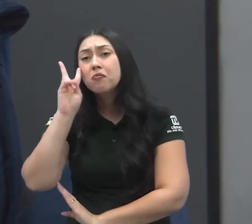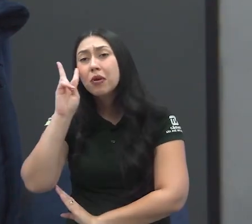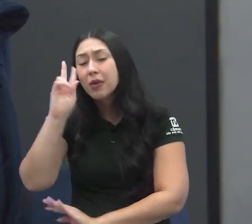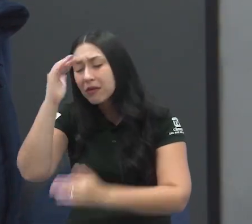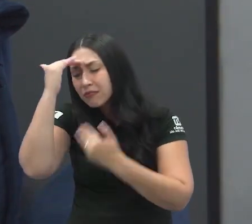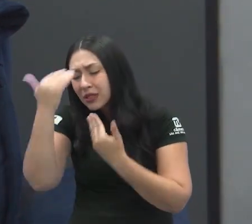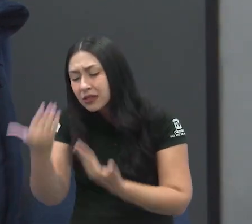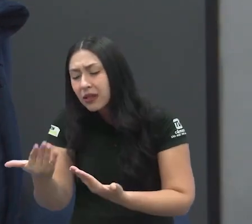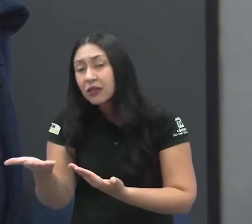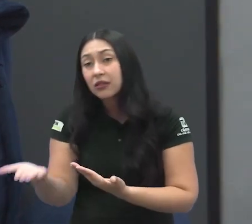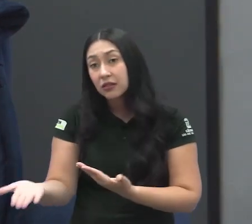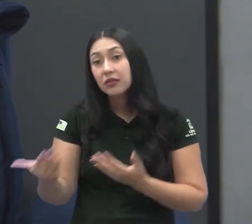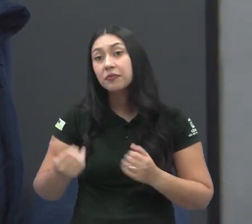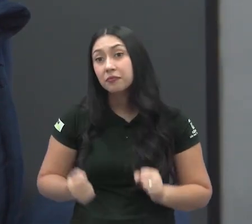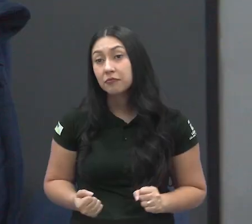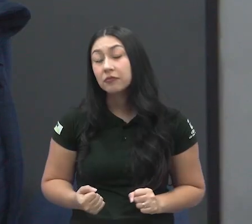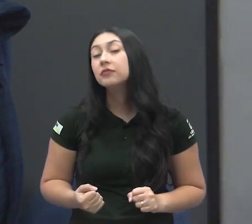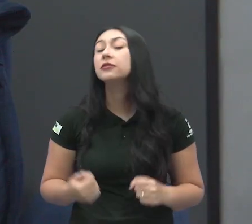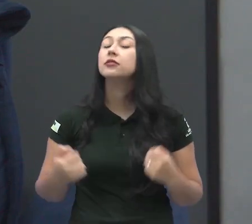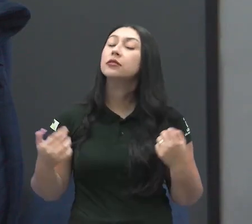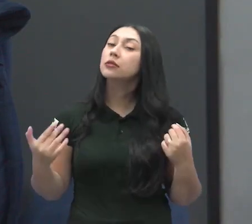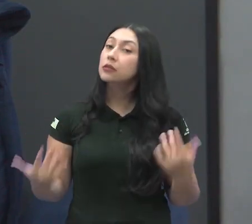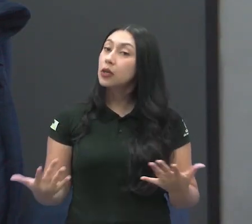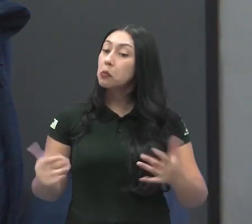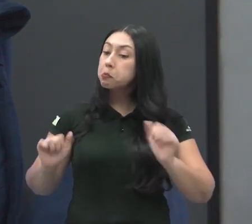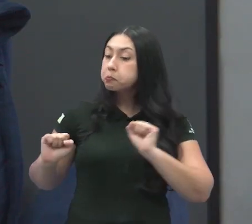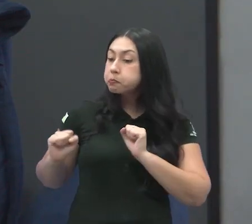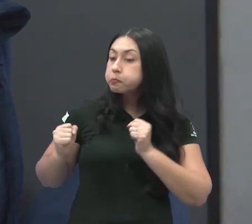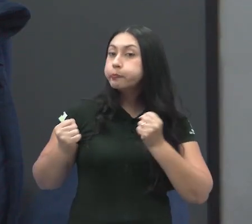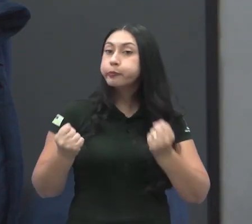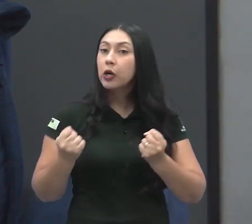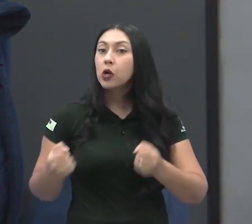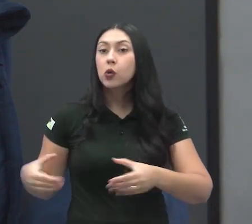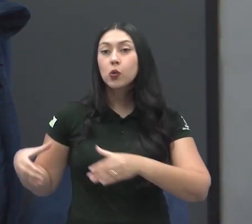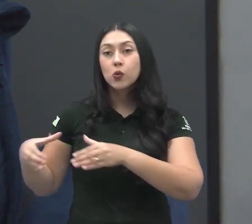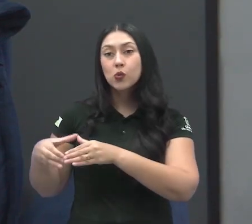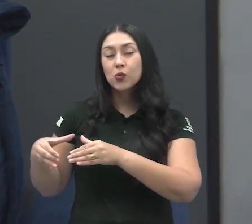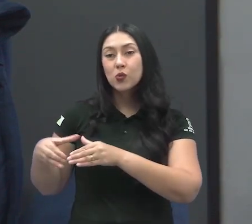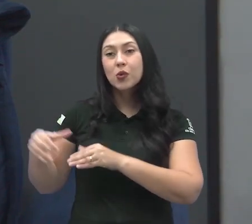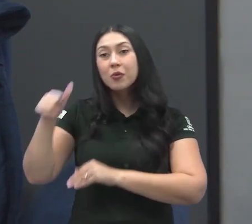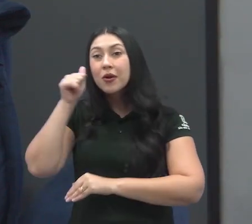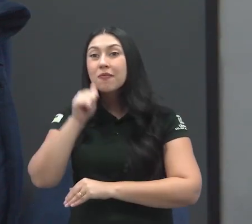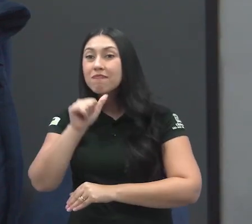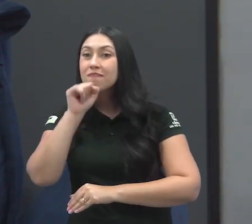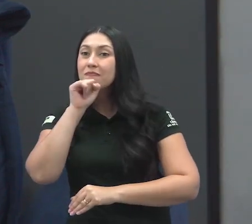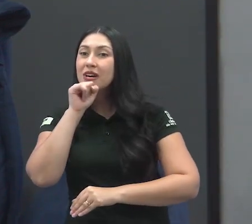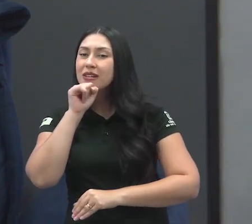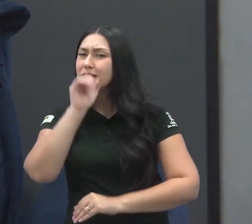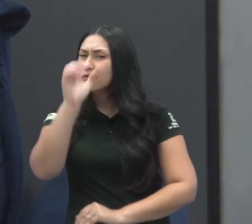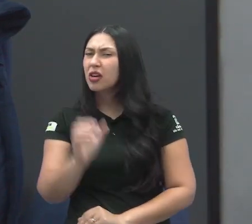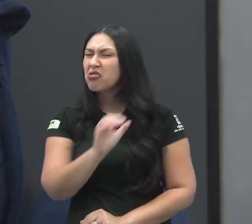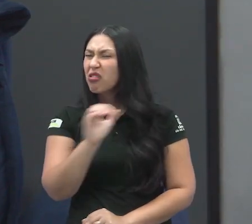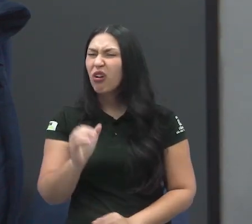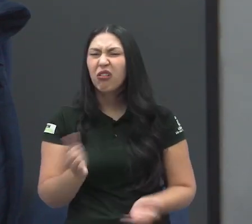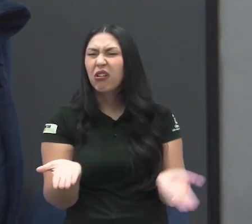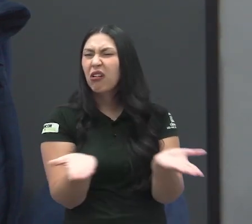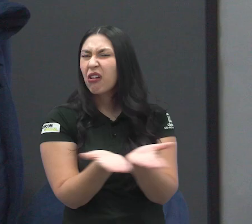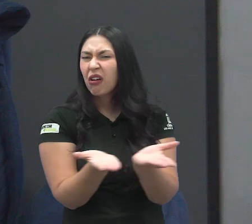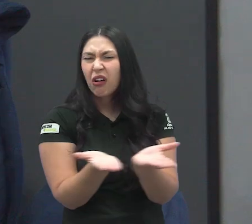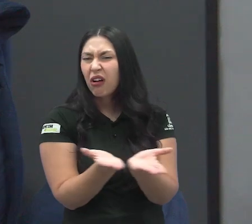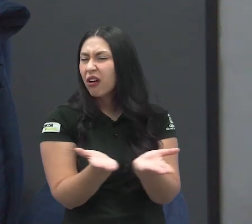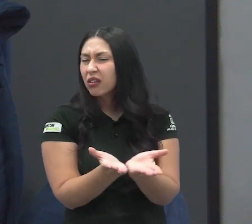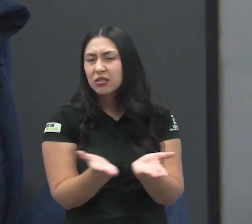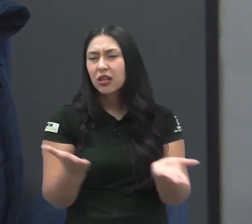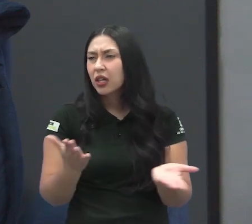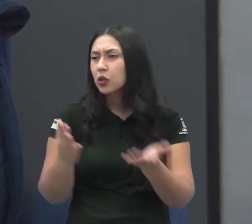suas homenagens àquela criança. Então eles mobilizaram um grupo de mães aqui da nossa cidade, católicas, evangélicas